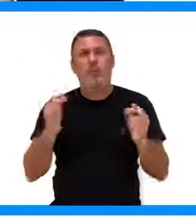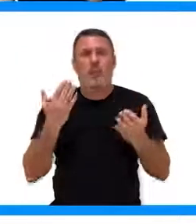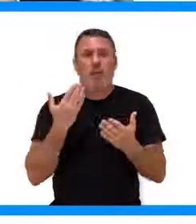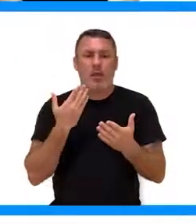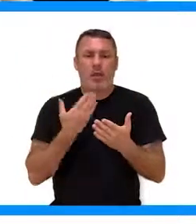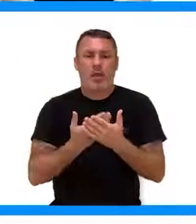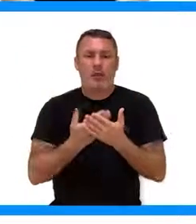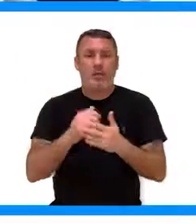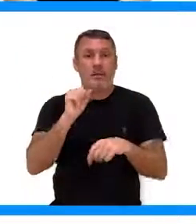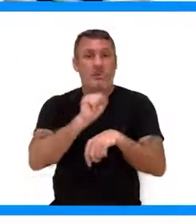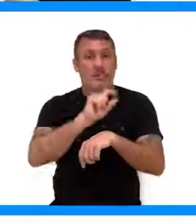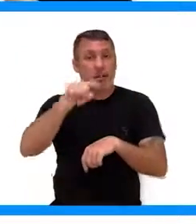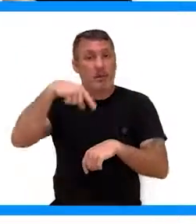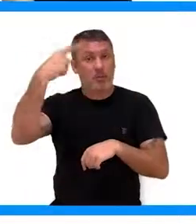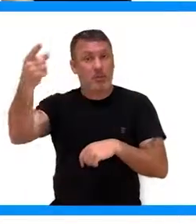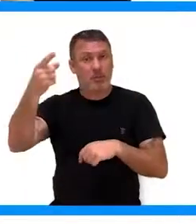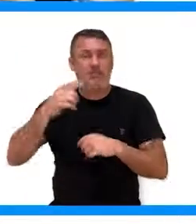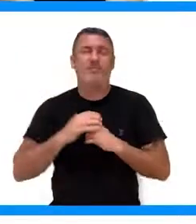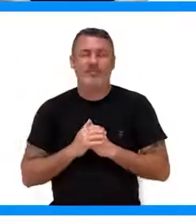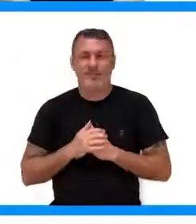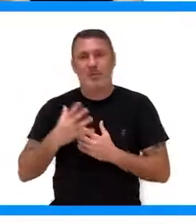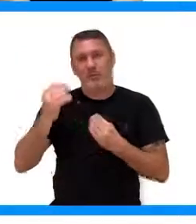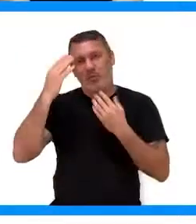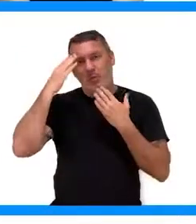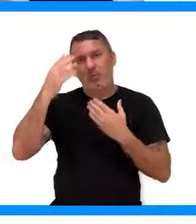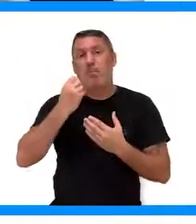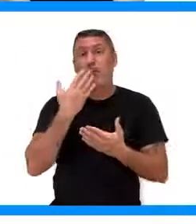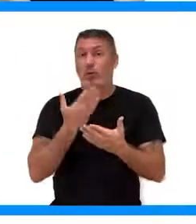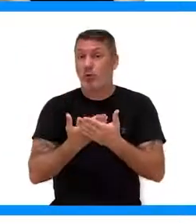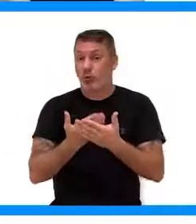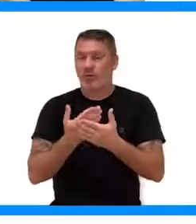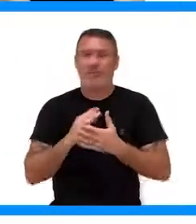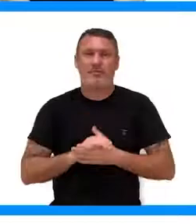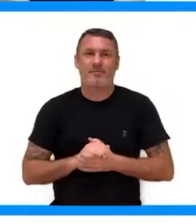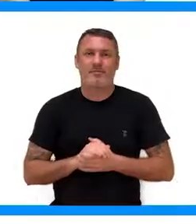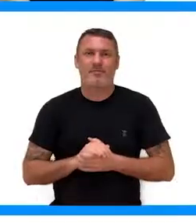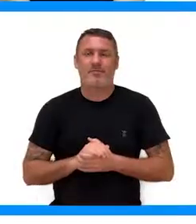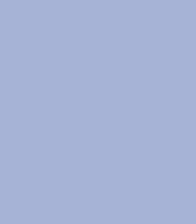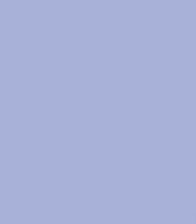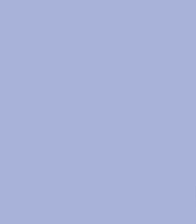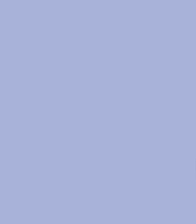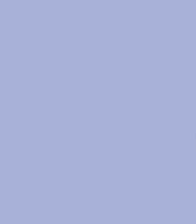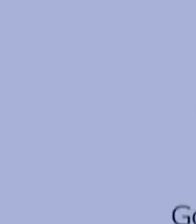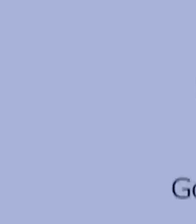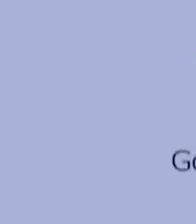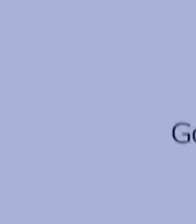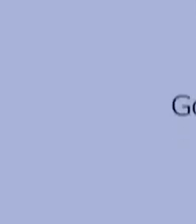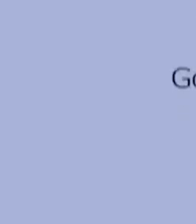nessa excelente aula. Nos vemos na próxima. Muito obrigado e bons estudos.